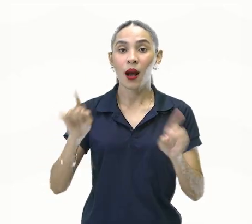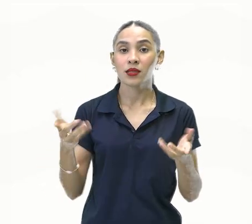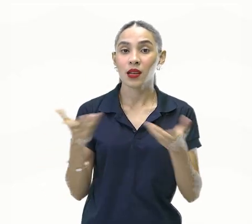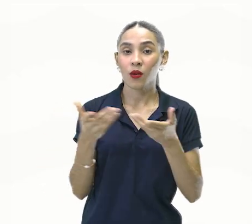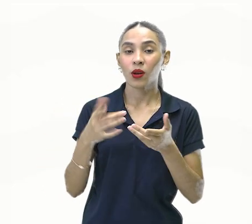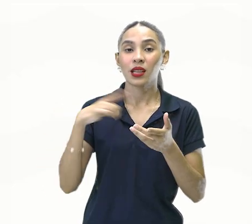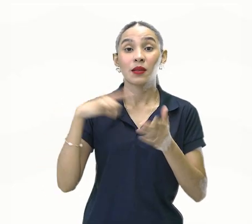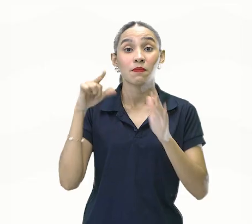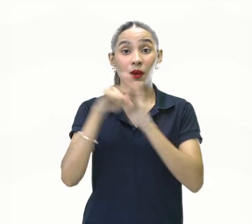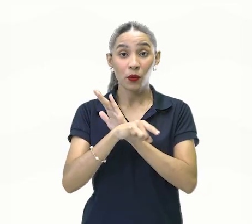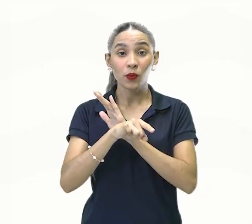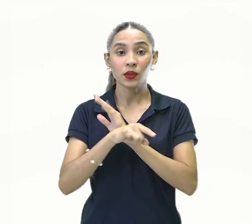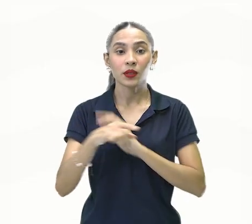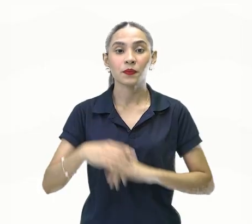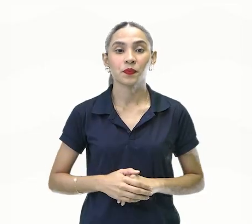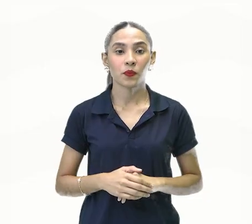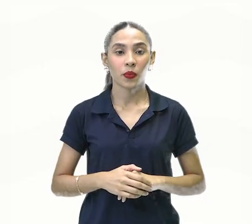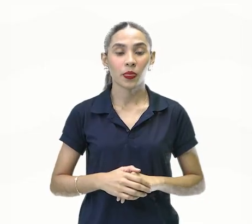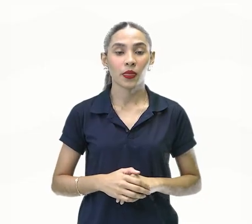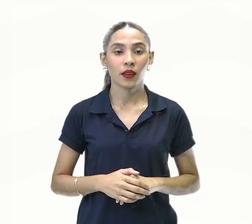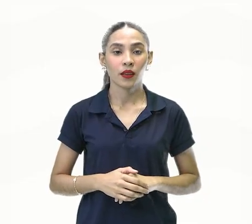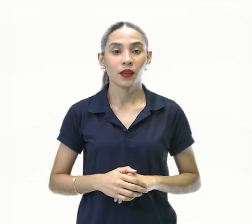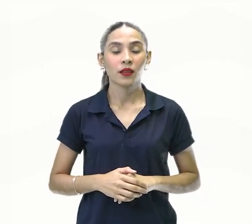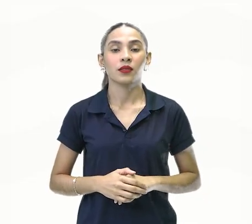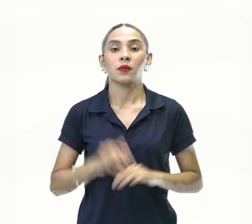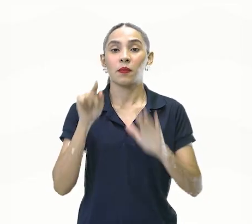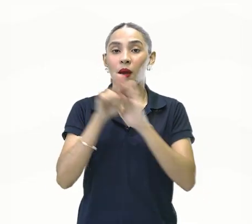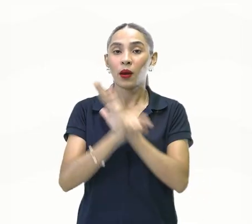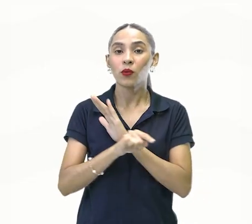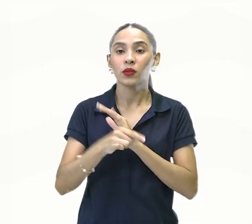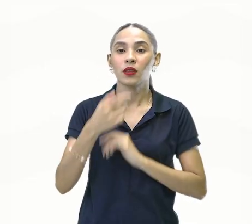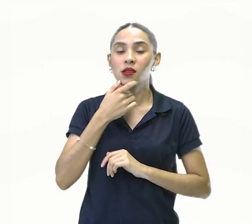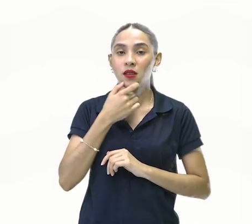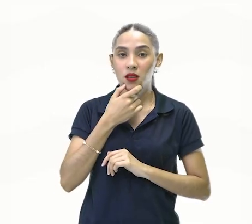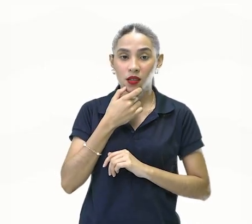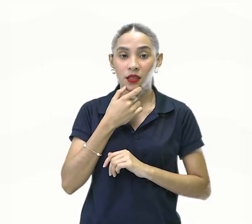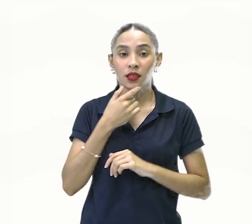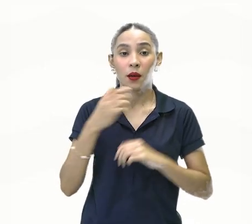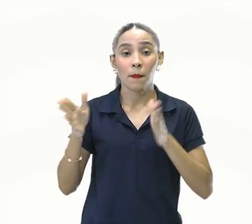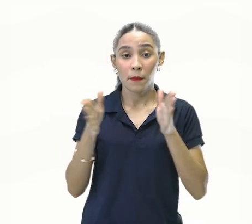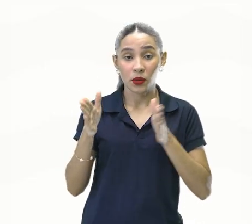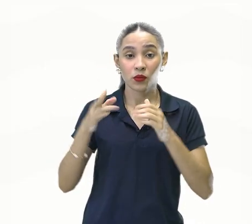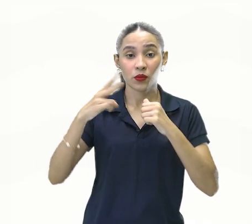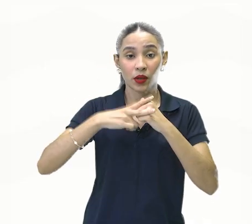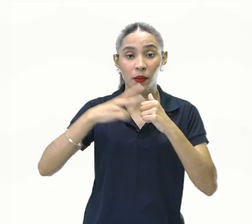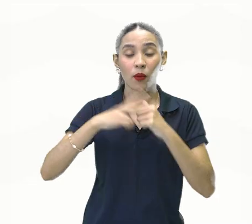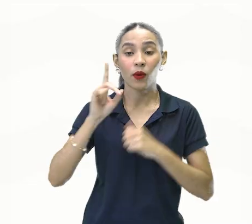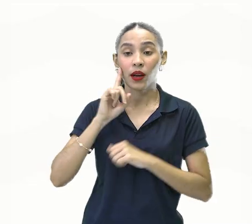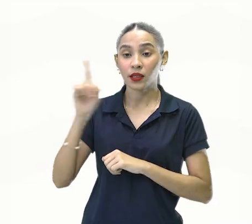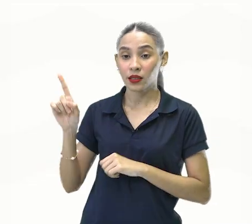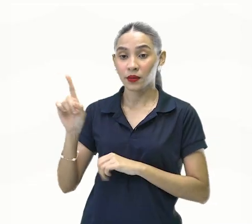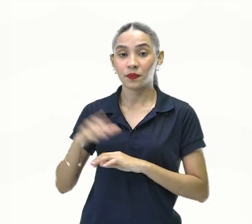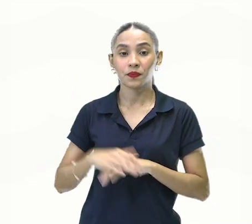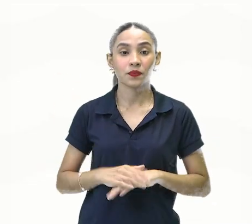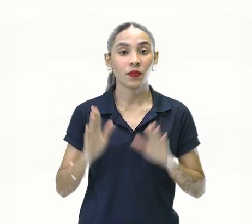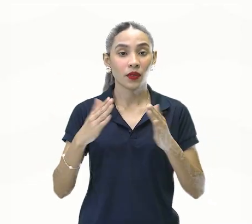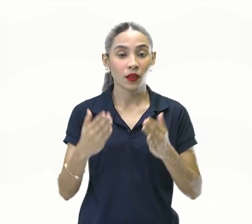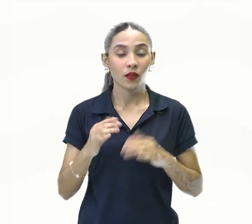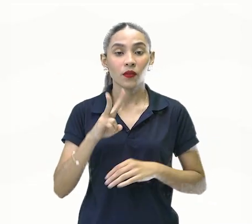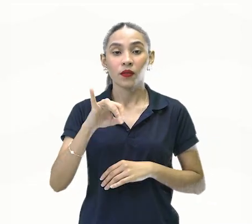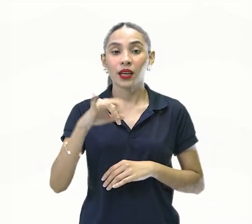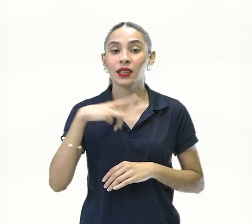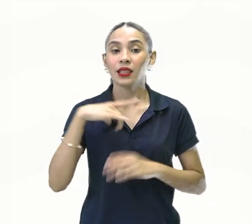as perguntas, questions. As perguntas em língua inglesa nesse tempo verbal. Então, esse tempo verbal vai